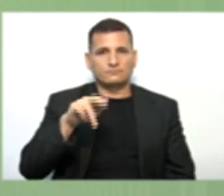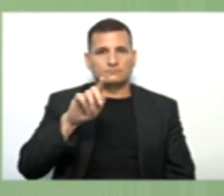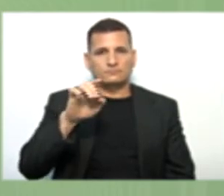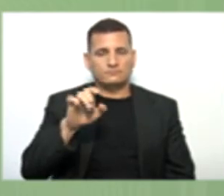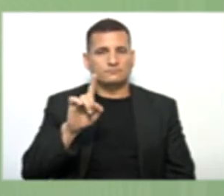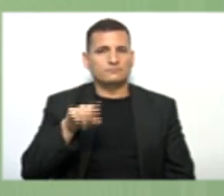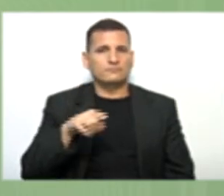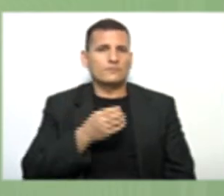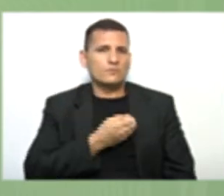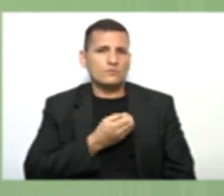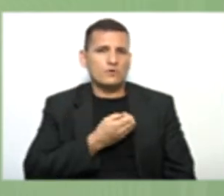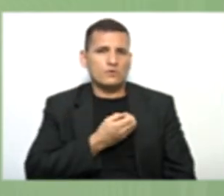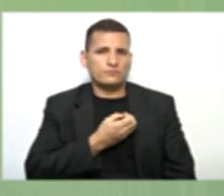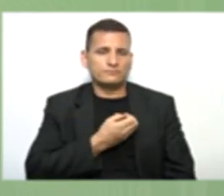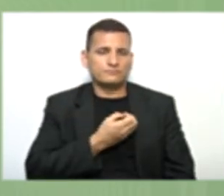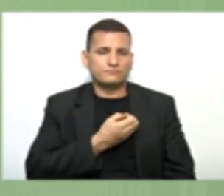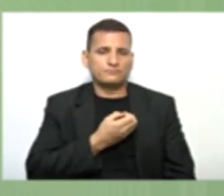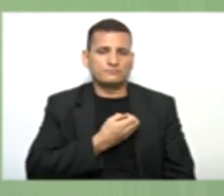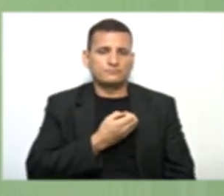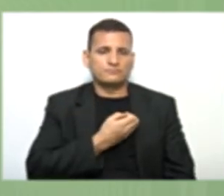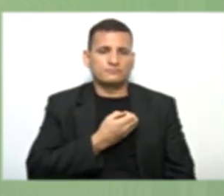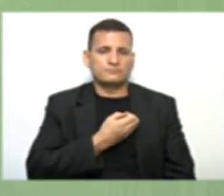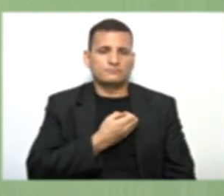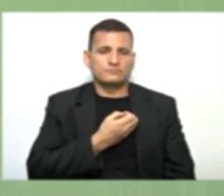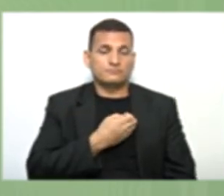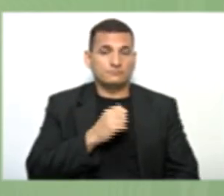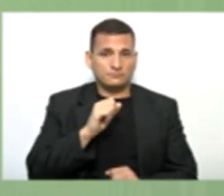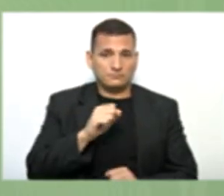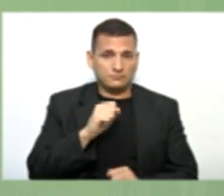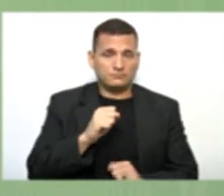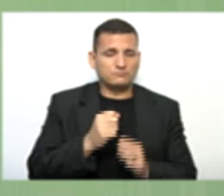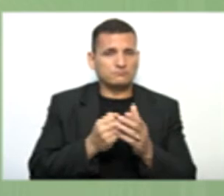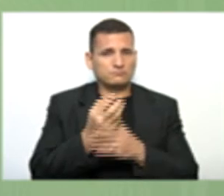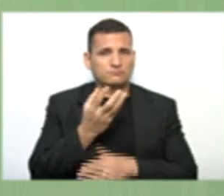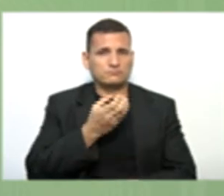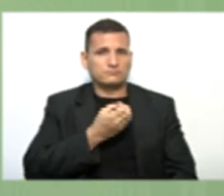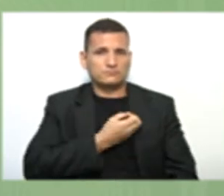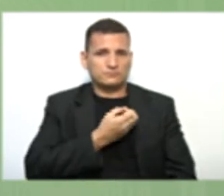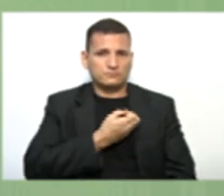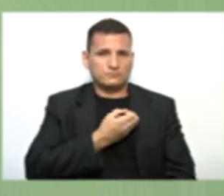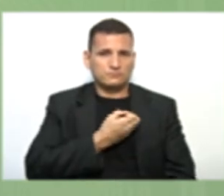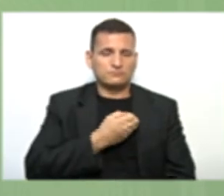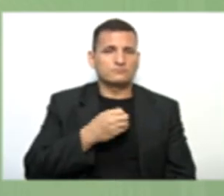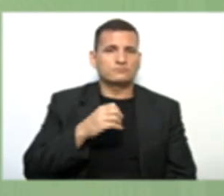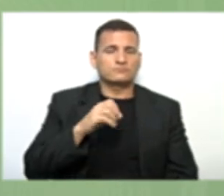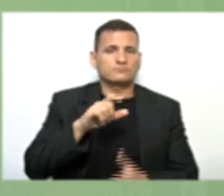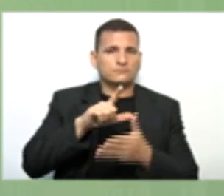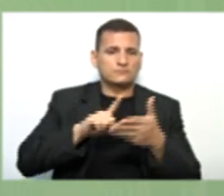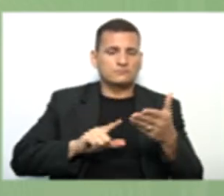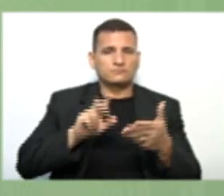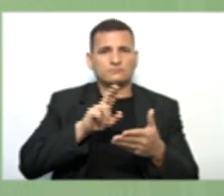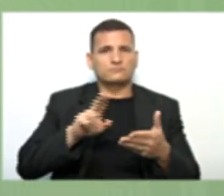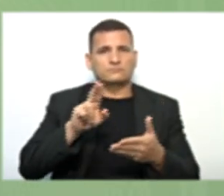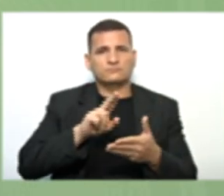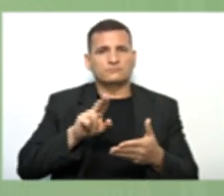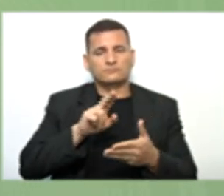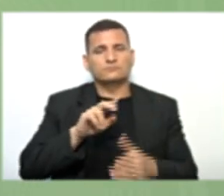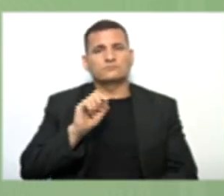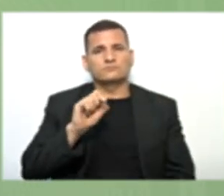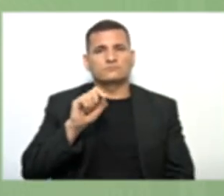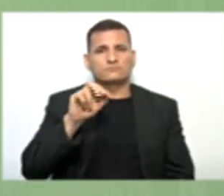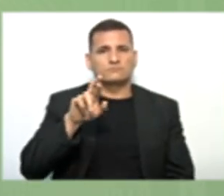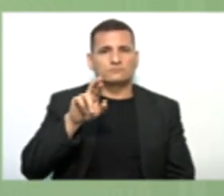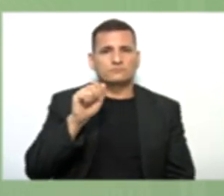números. Podemos criar uma lista de números utilizando a função range,